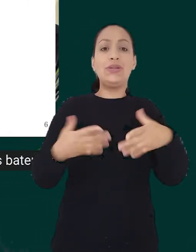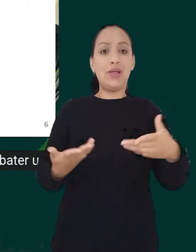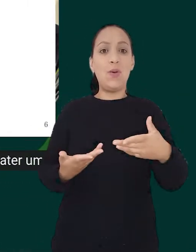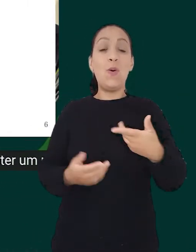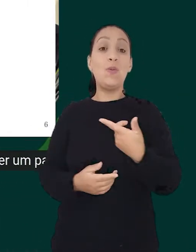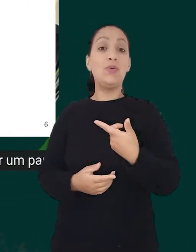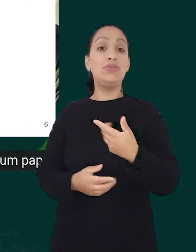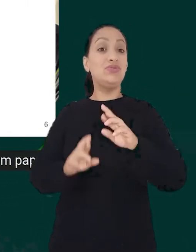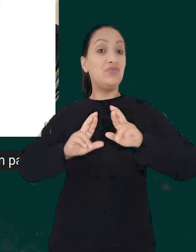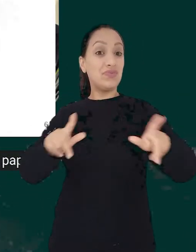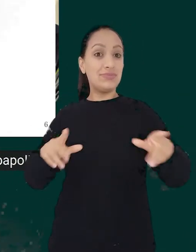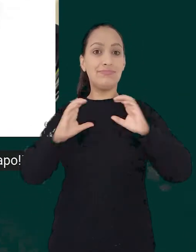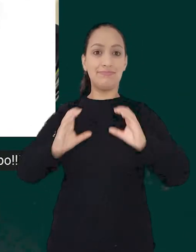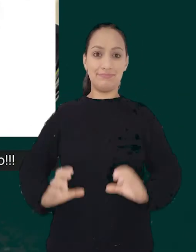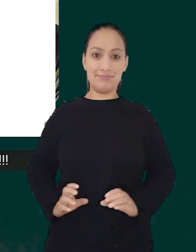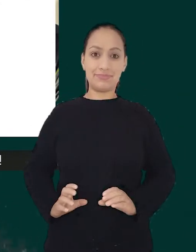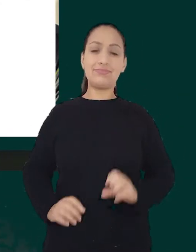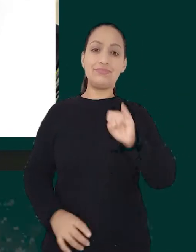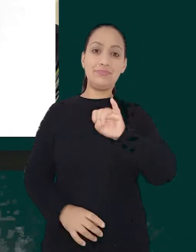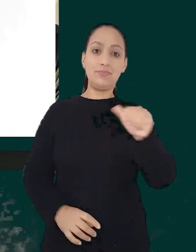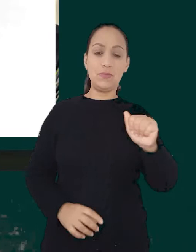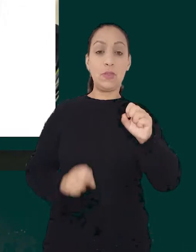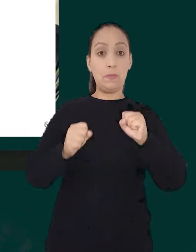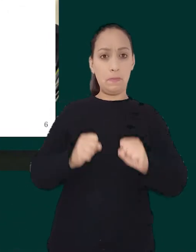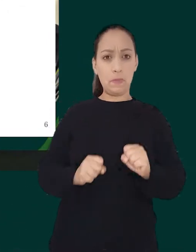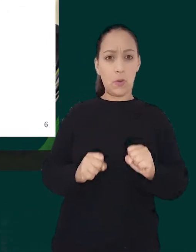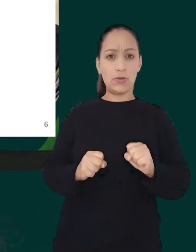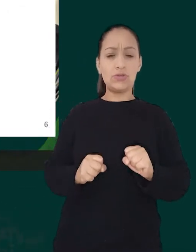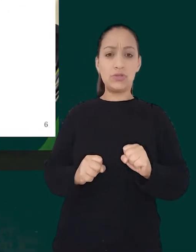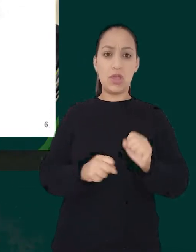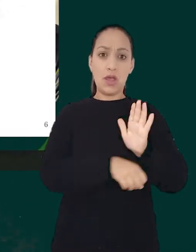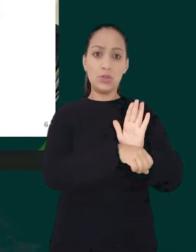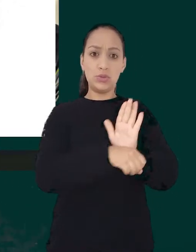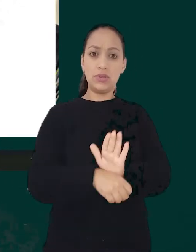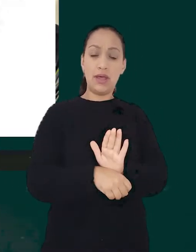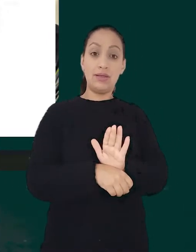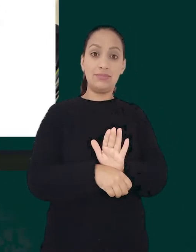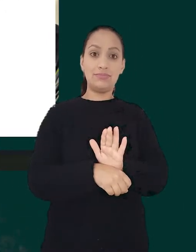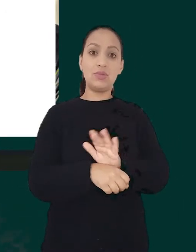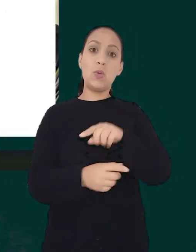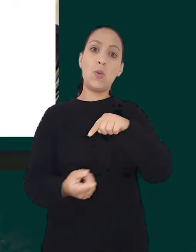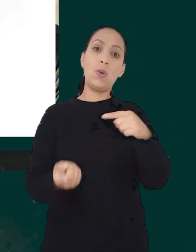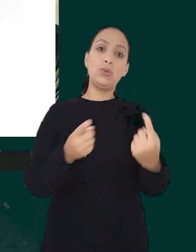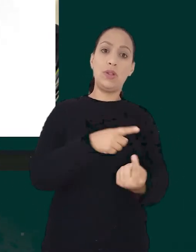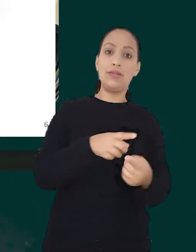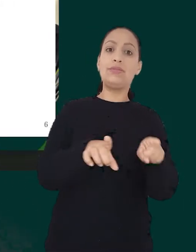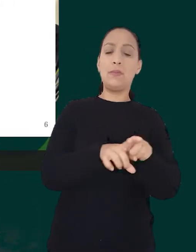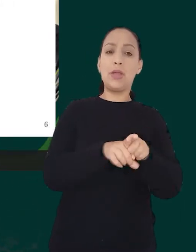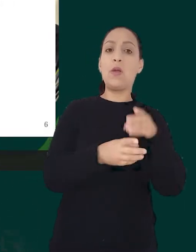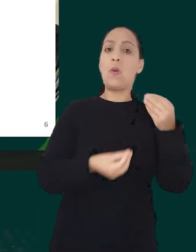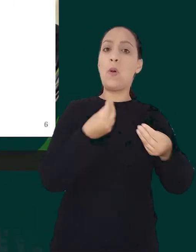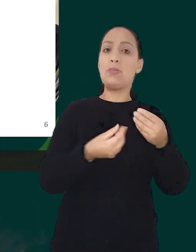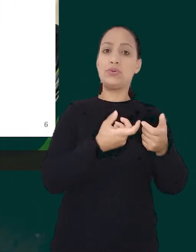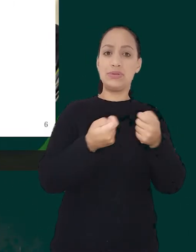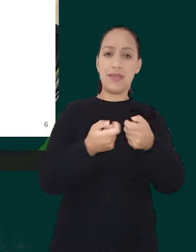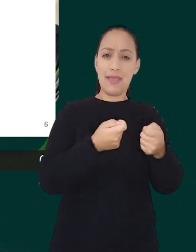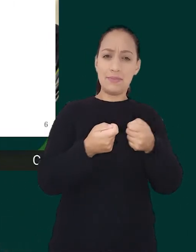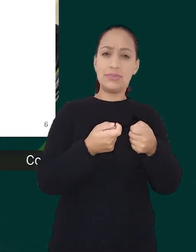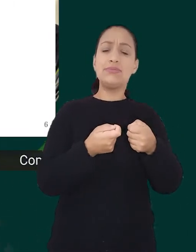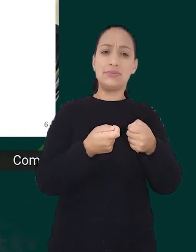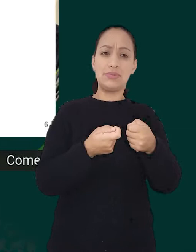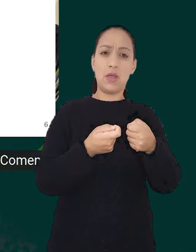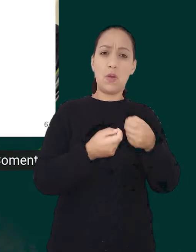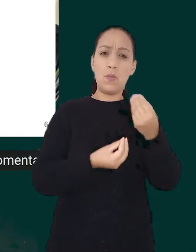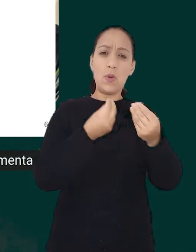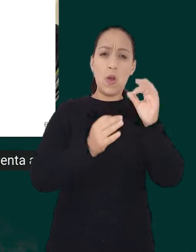inteligência artificial pode contribuir, e no outro lado, como também o game design, como a construção